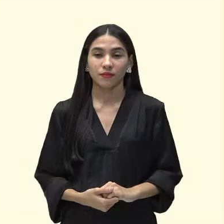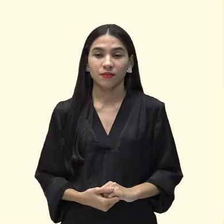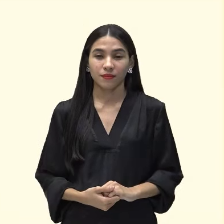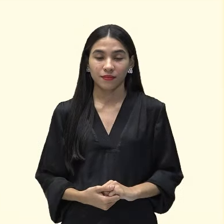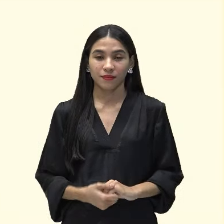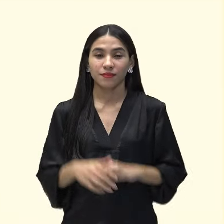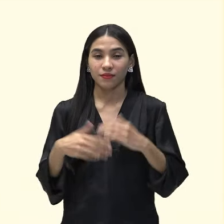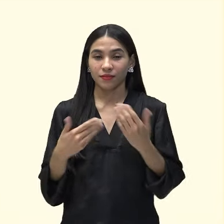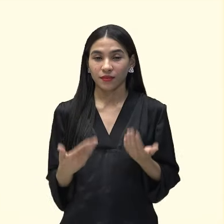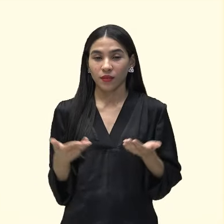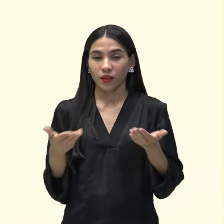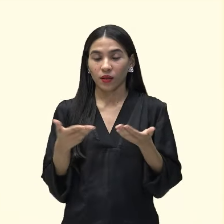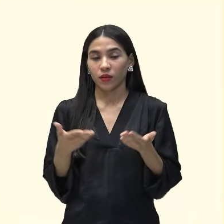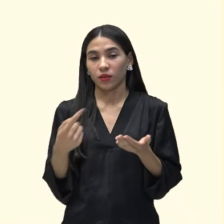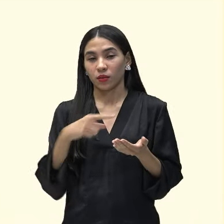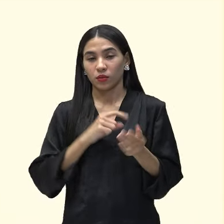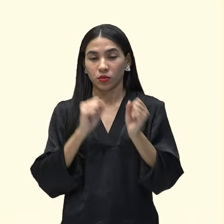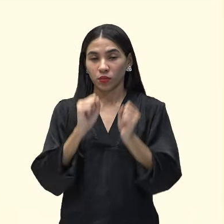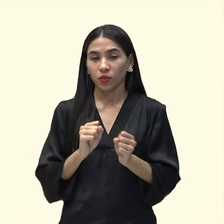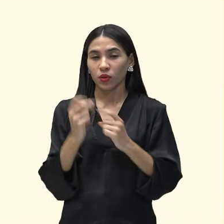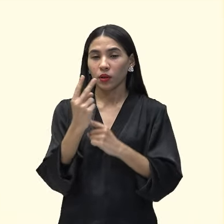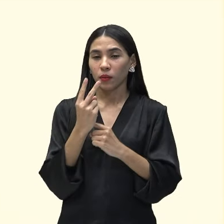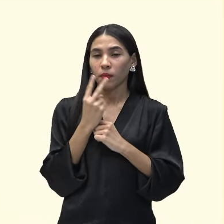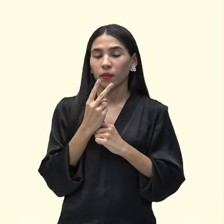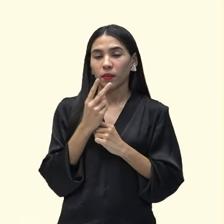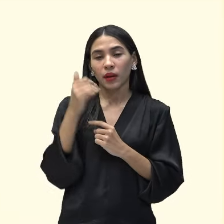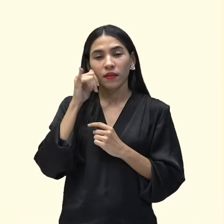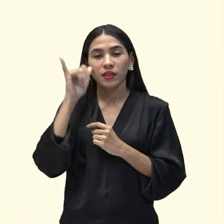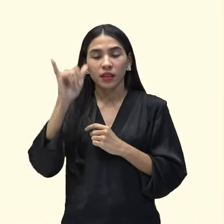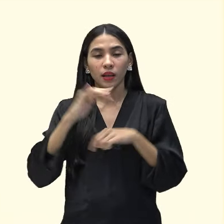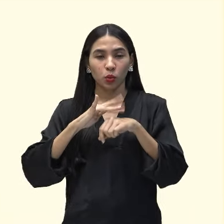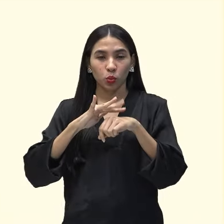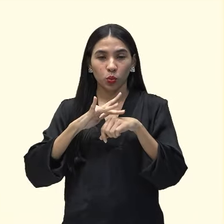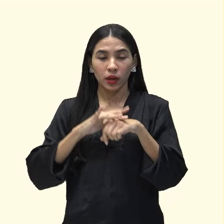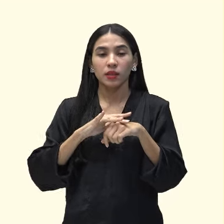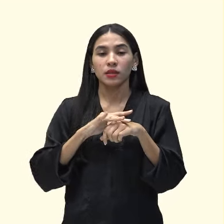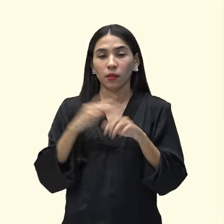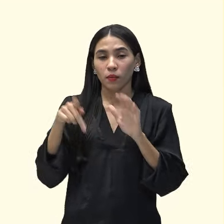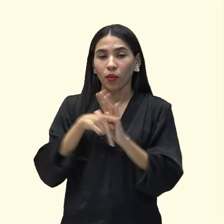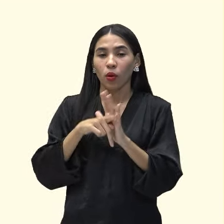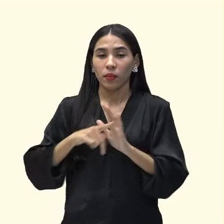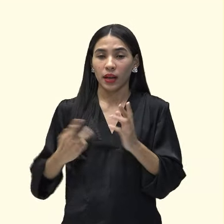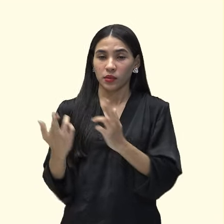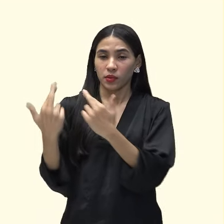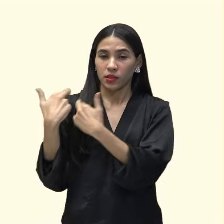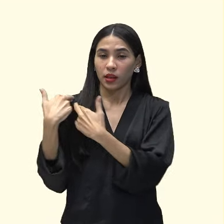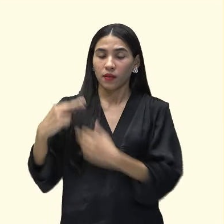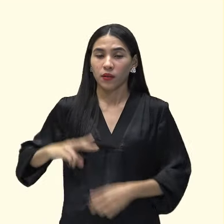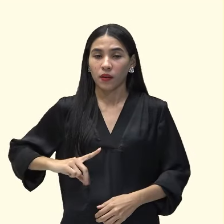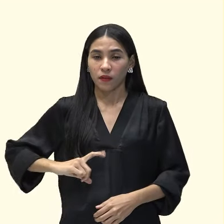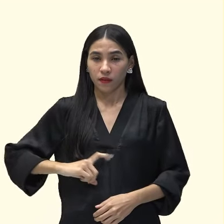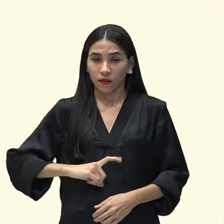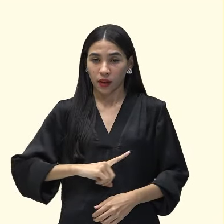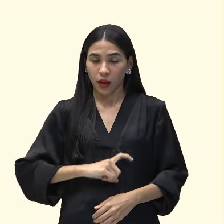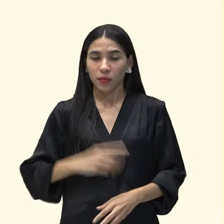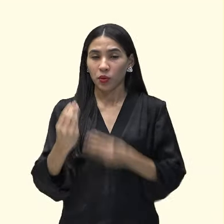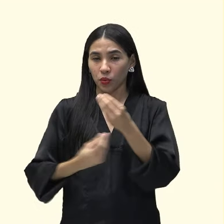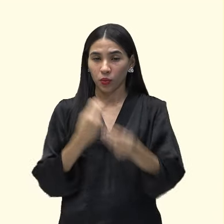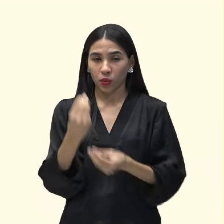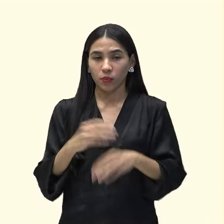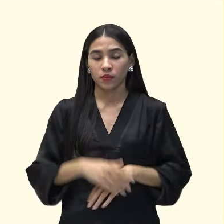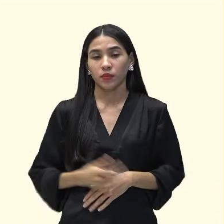Então a gente pode se proteger dessas doenças que são causadas por vermes e vamos observar como. Olha só, a gente